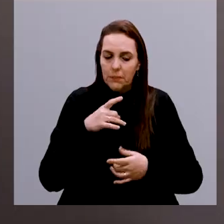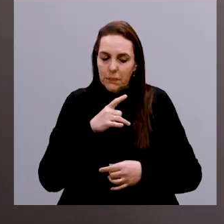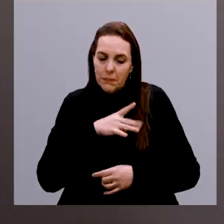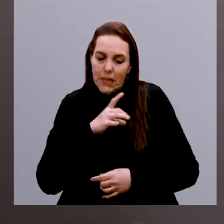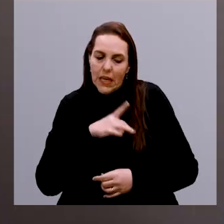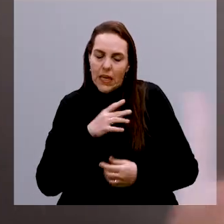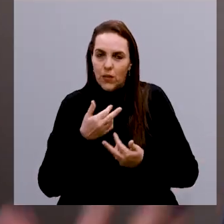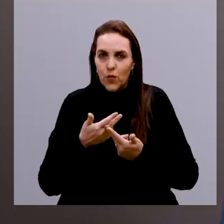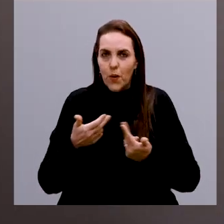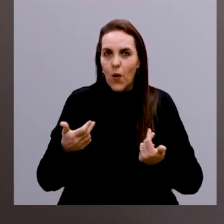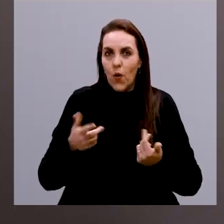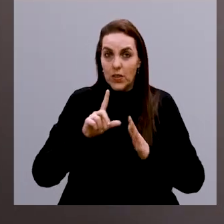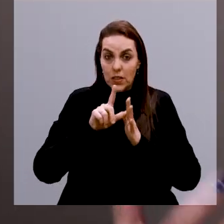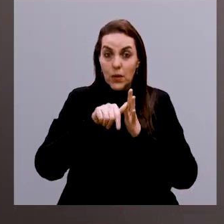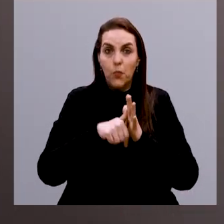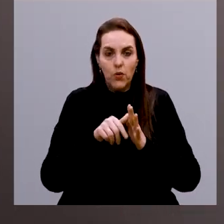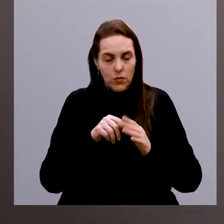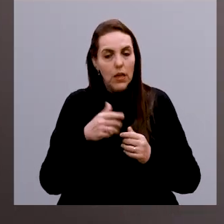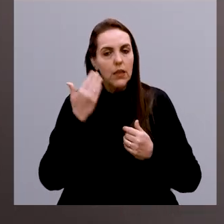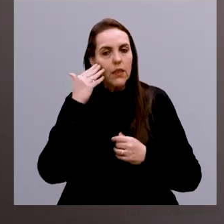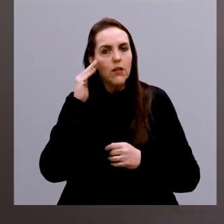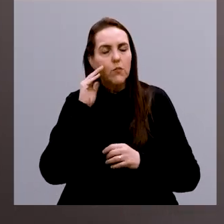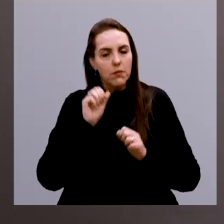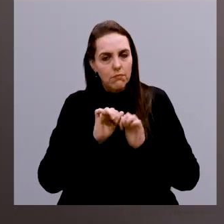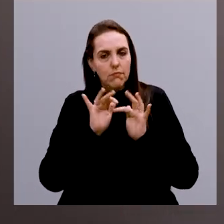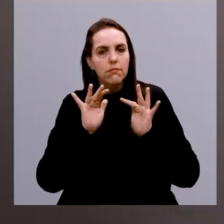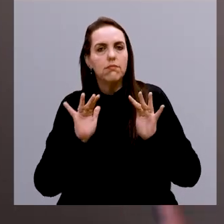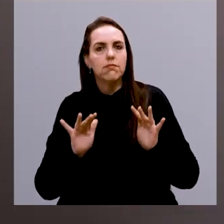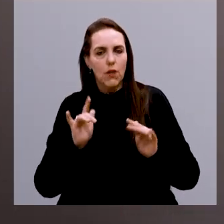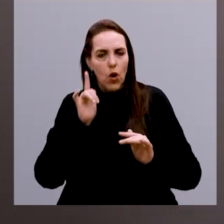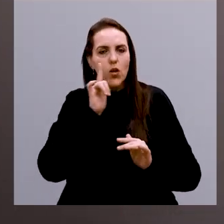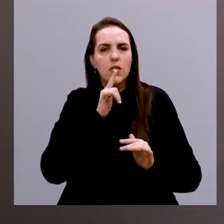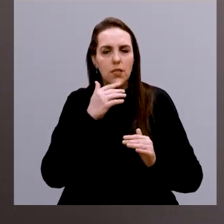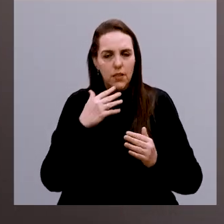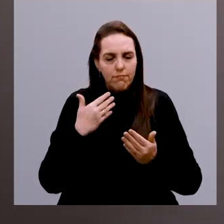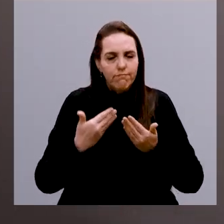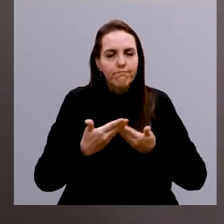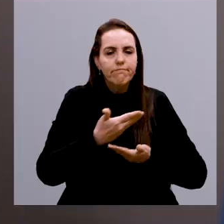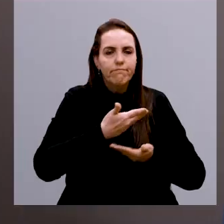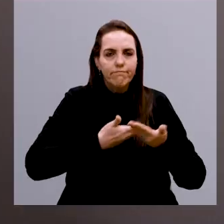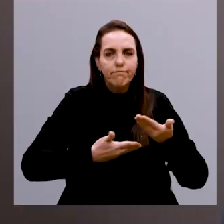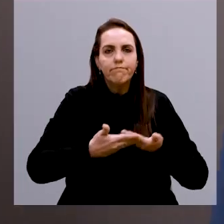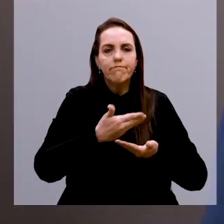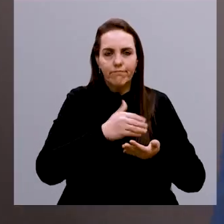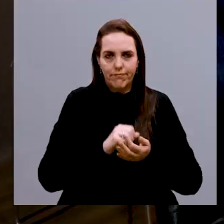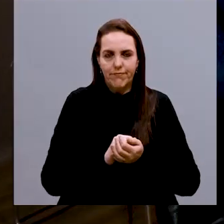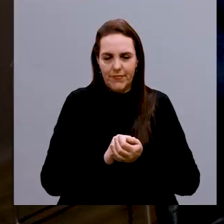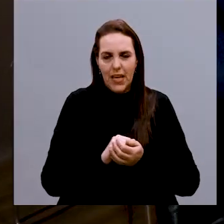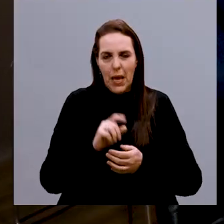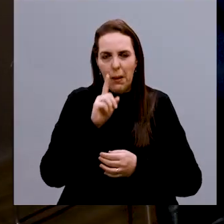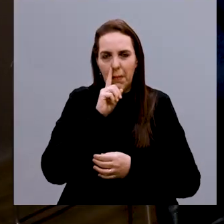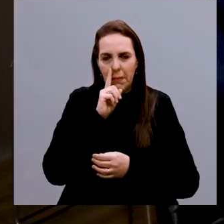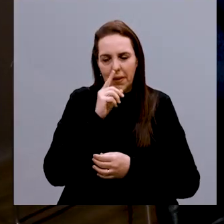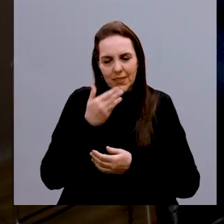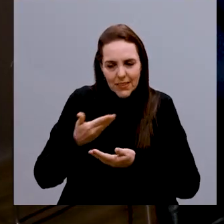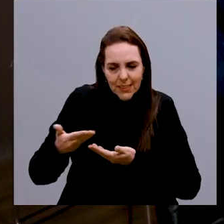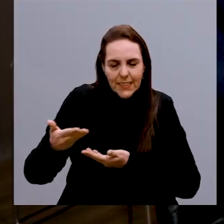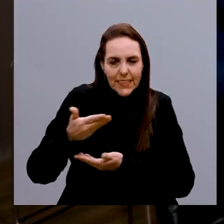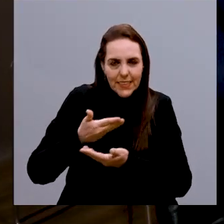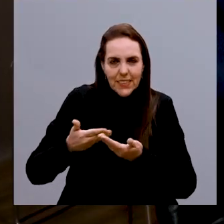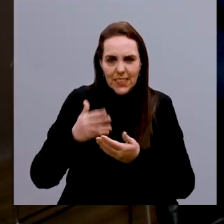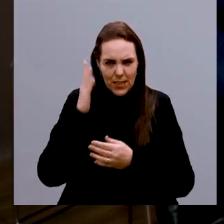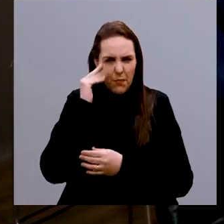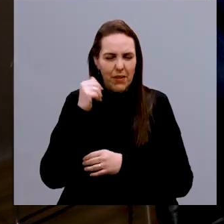receio inicial de qualquer sentido e chegar nessa conclusão pela sensibilidade, né? Dessa troca que é entre as mães de